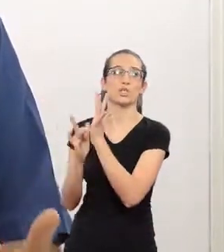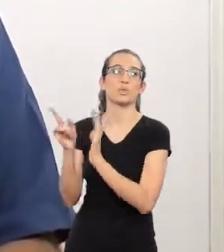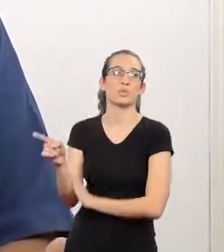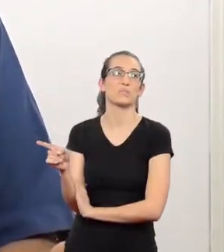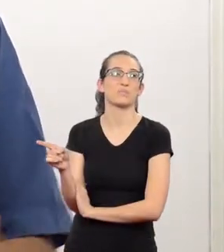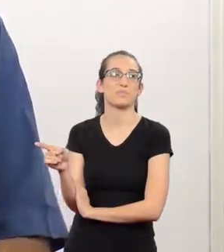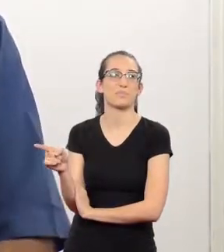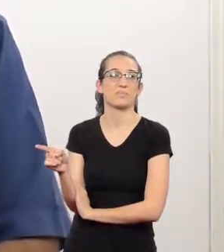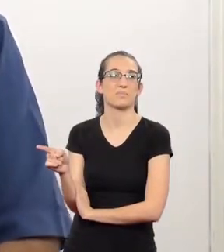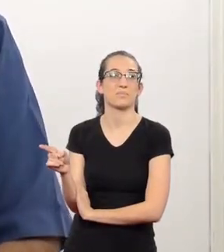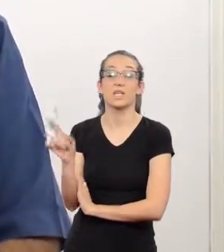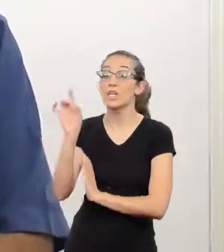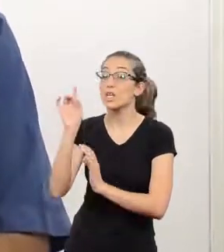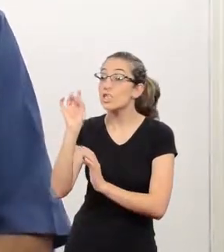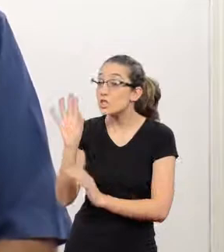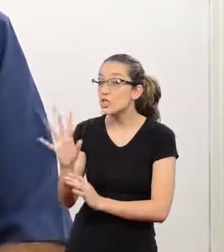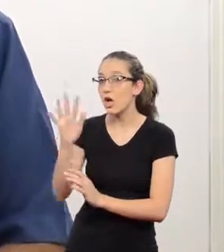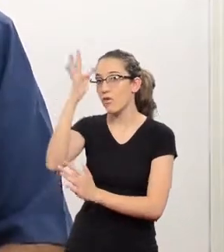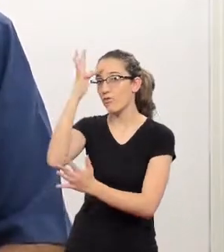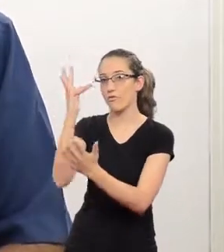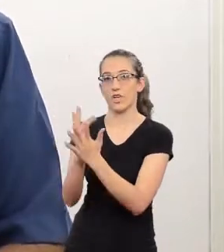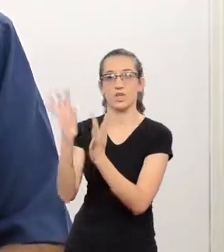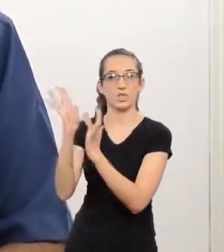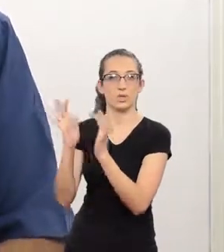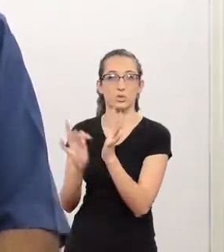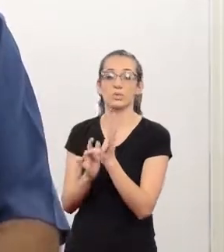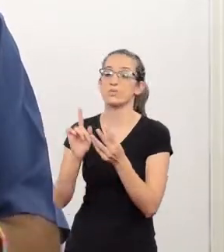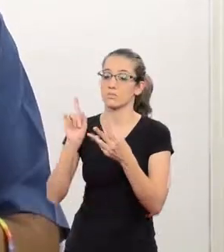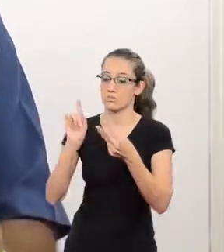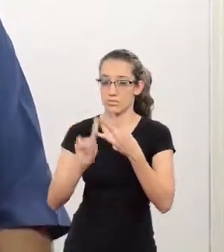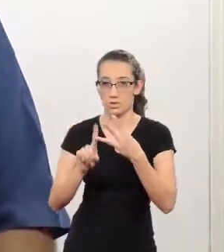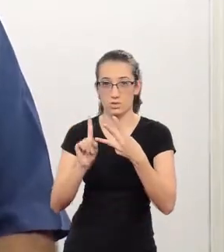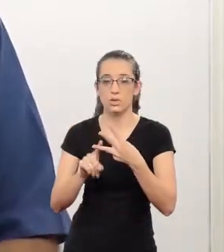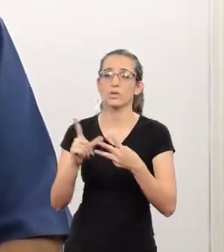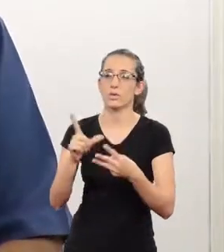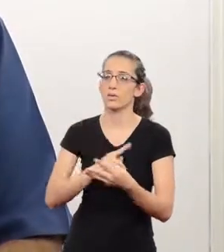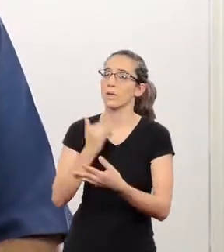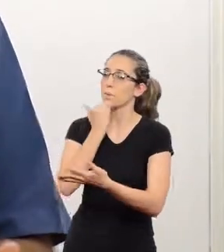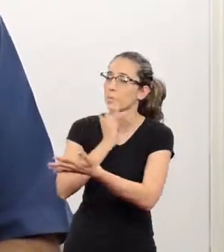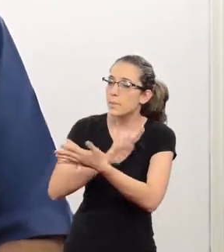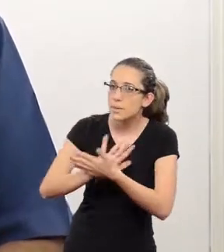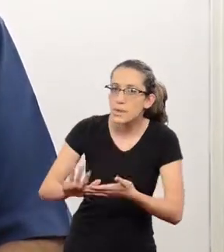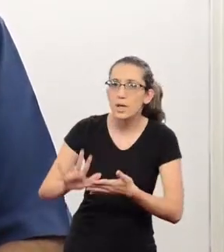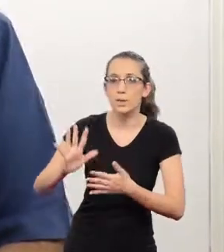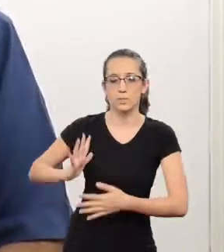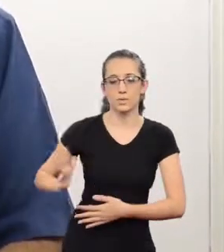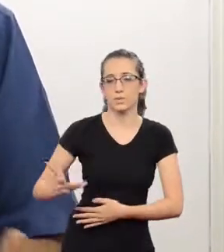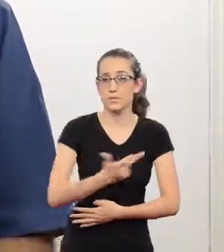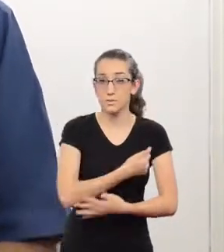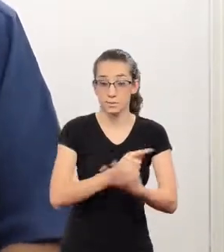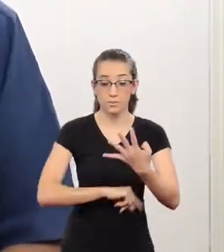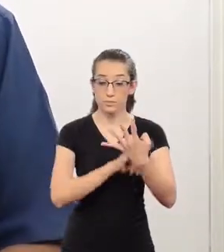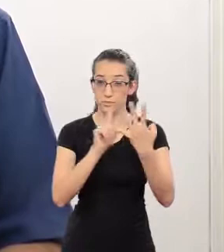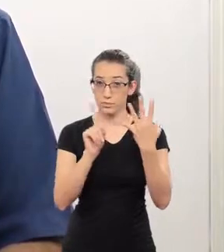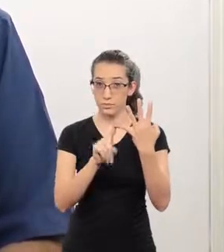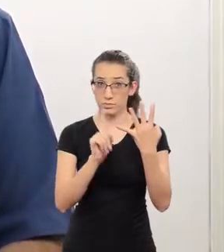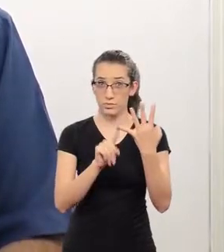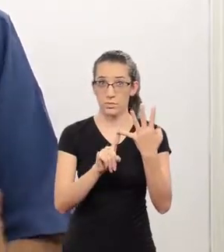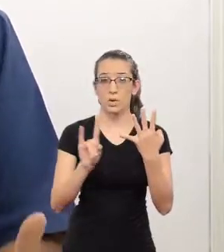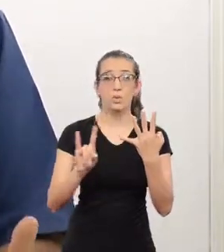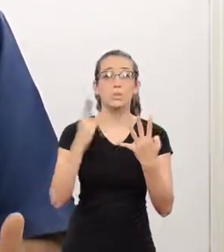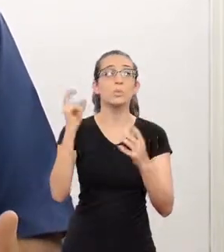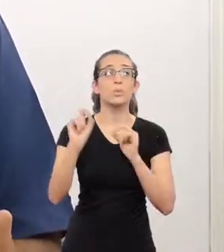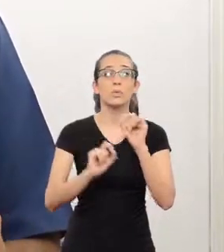somente a fé em jesus o terceiro pilar nos traz a bênção do perdão da salvação e o quarto pilar seria